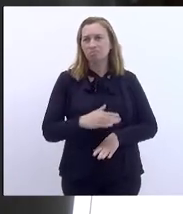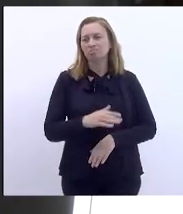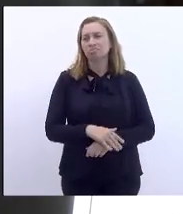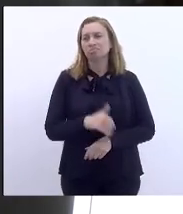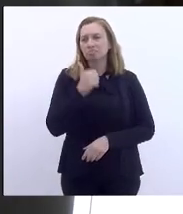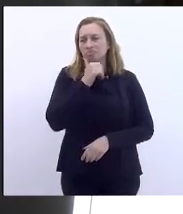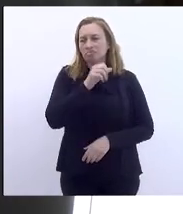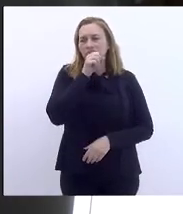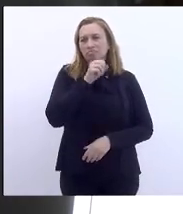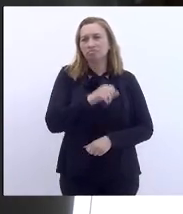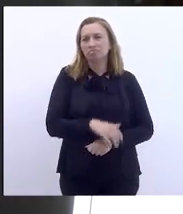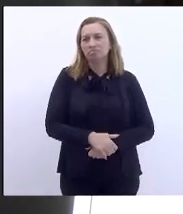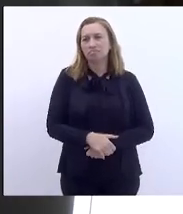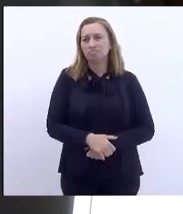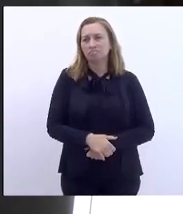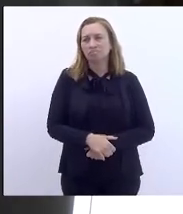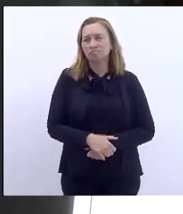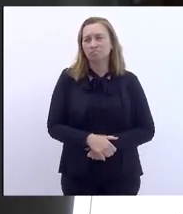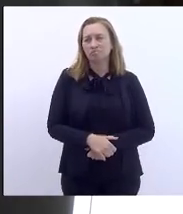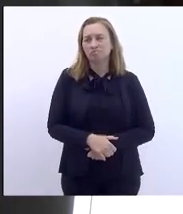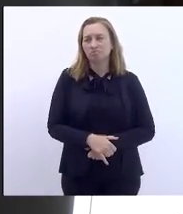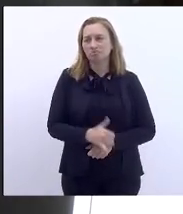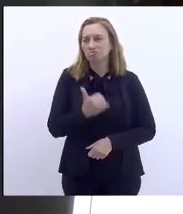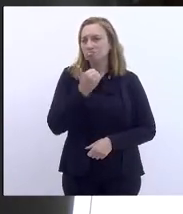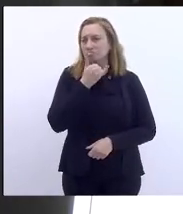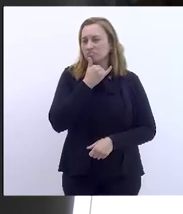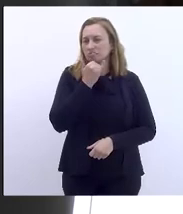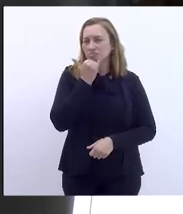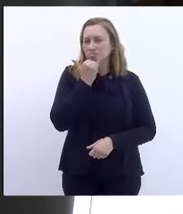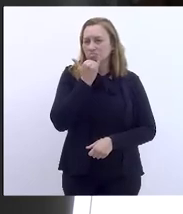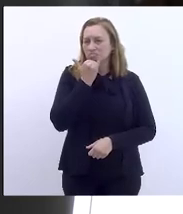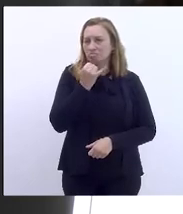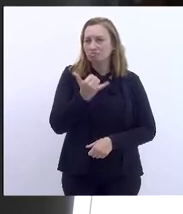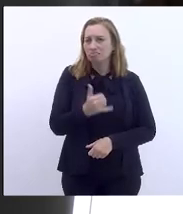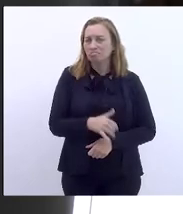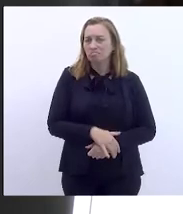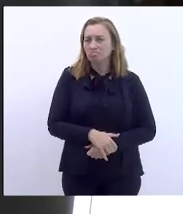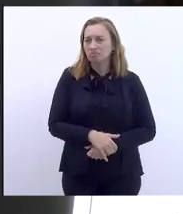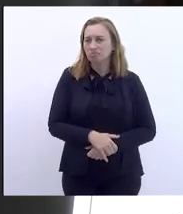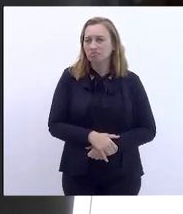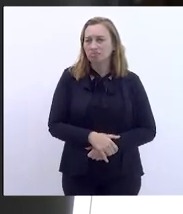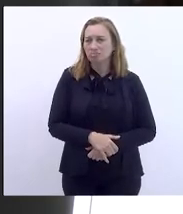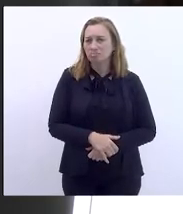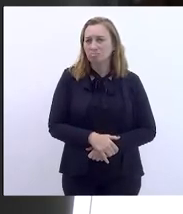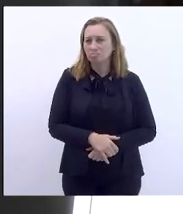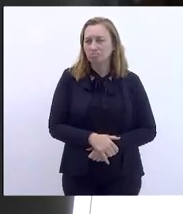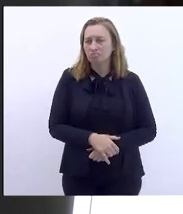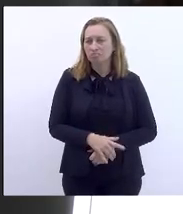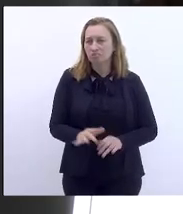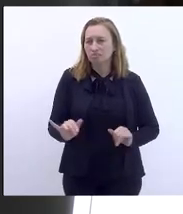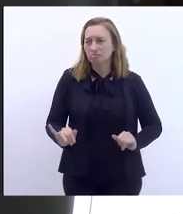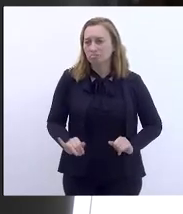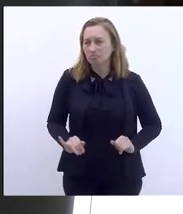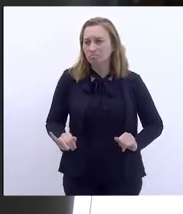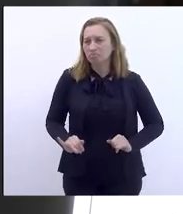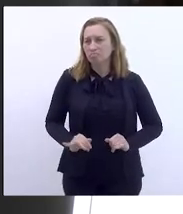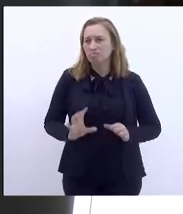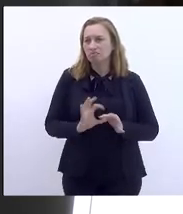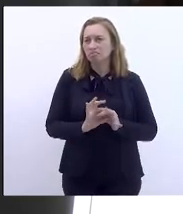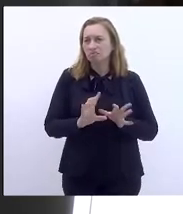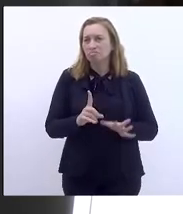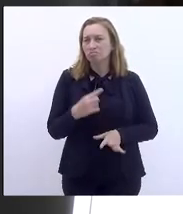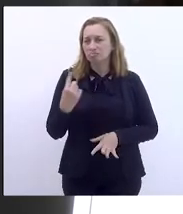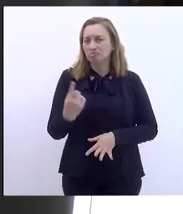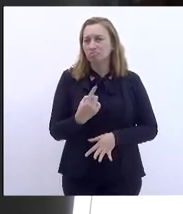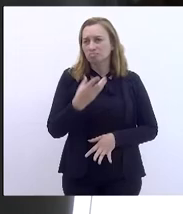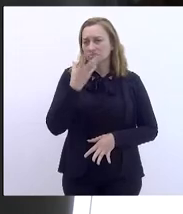mas que desculpa é que o e a dor deixa com que a gente fica